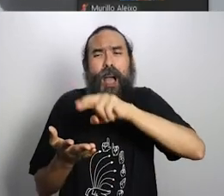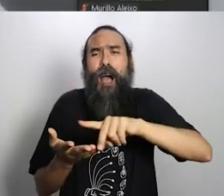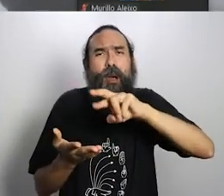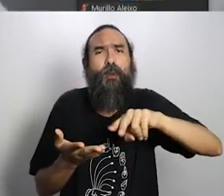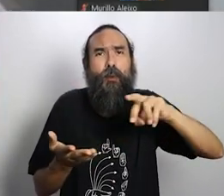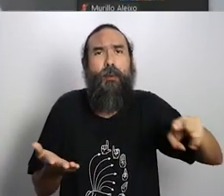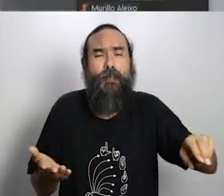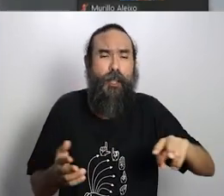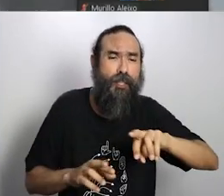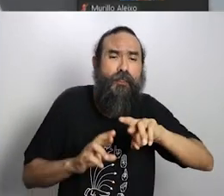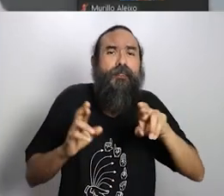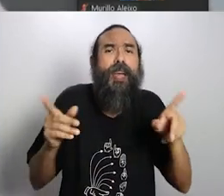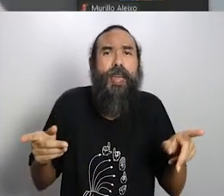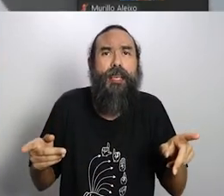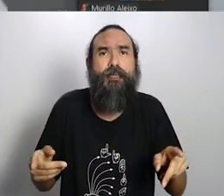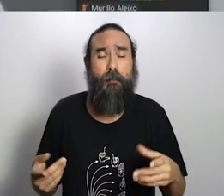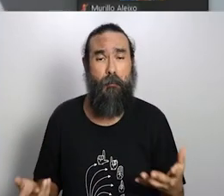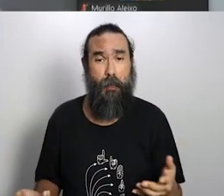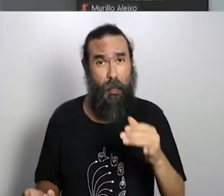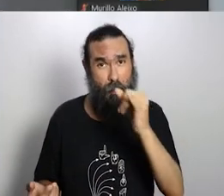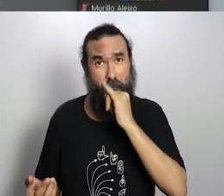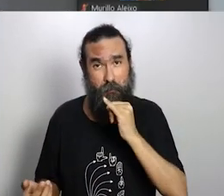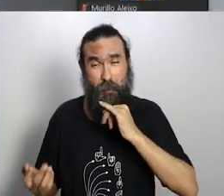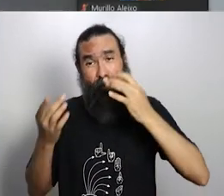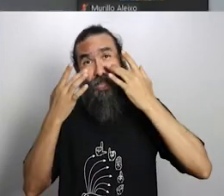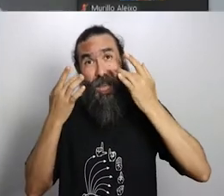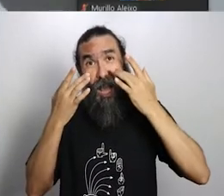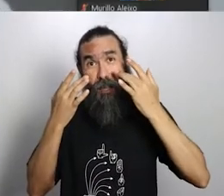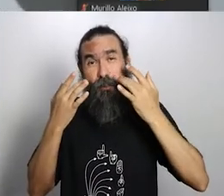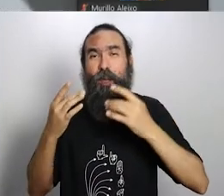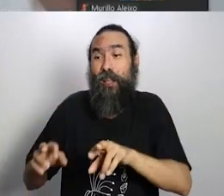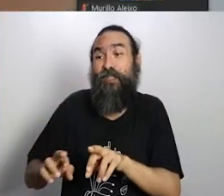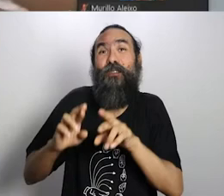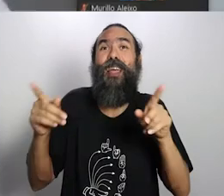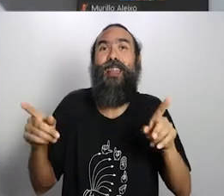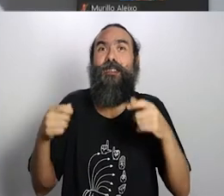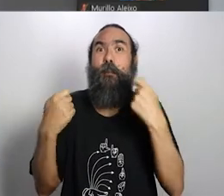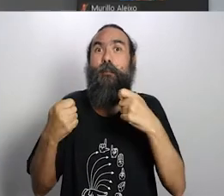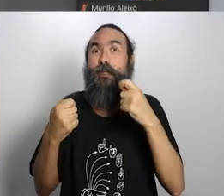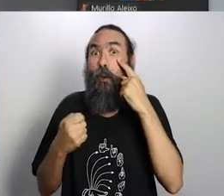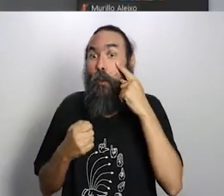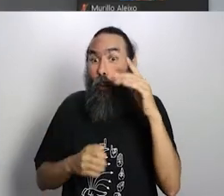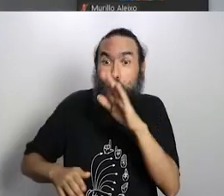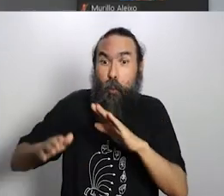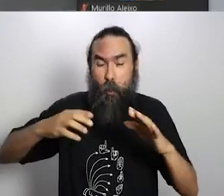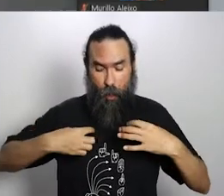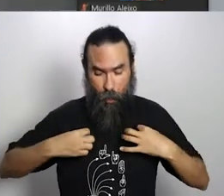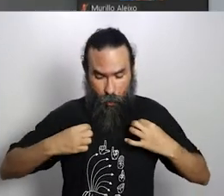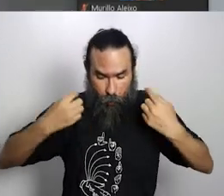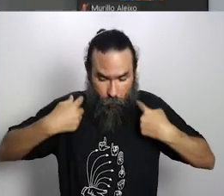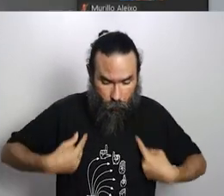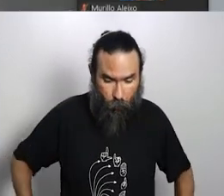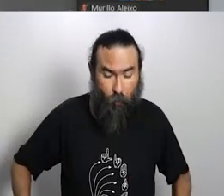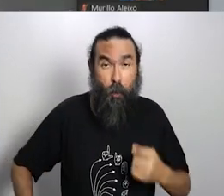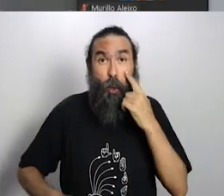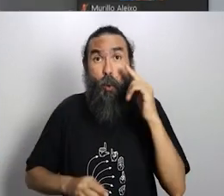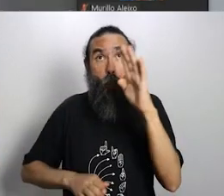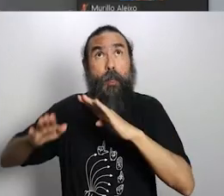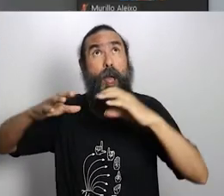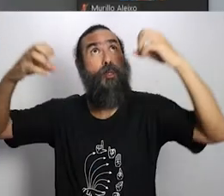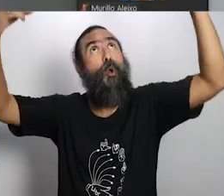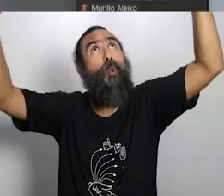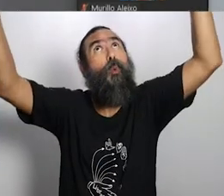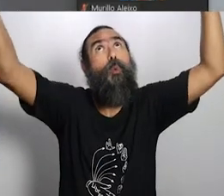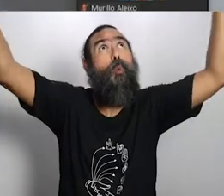iluminação, à técnica. Então, tem um aparato de técnica que a artista tem que se valer disso, porque eles estão em outra área, em